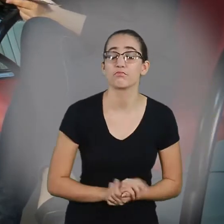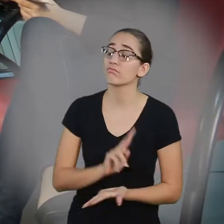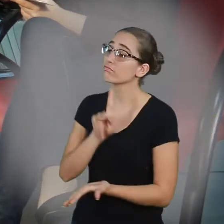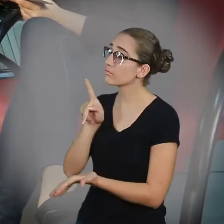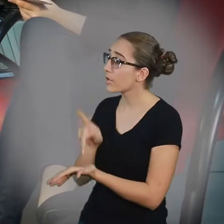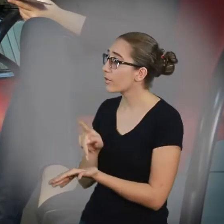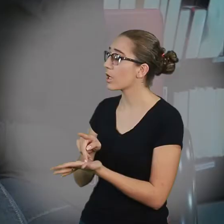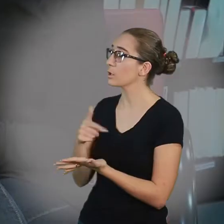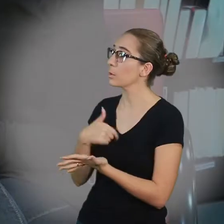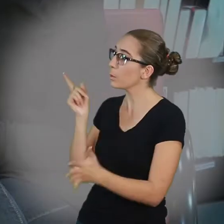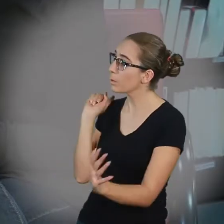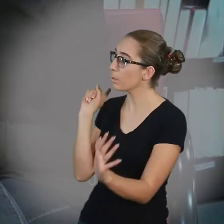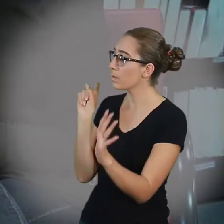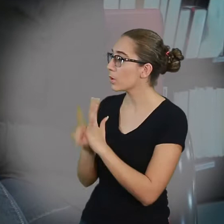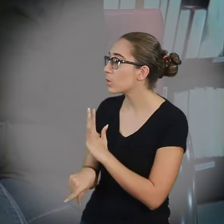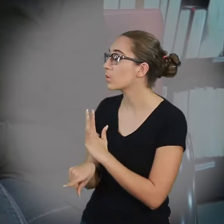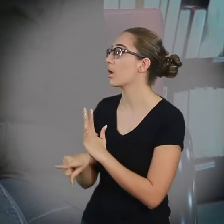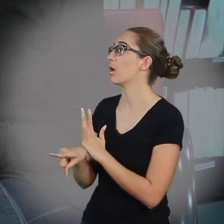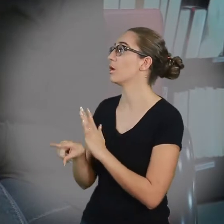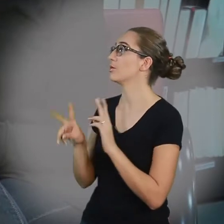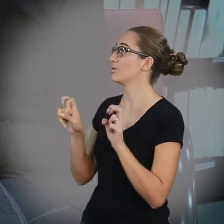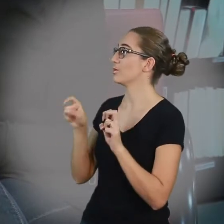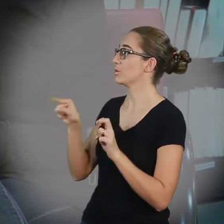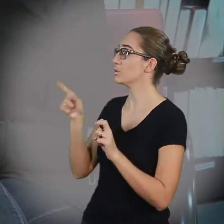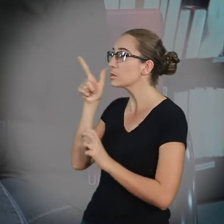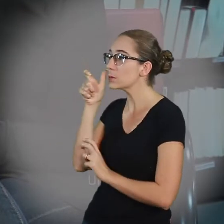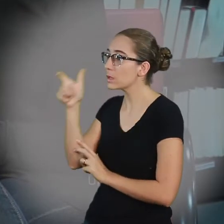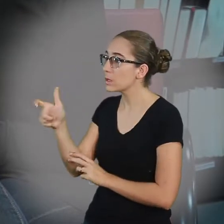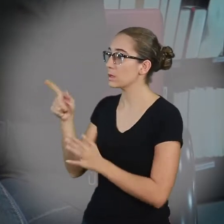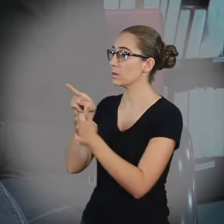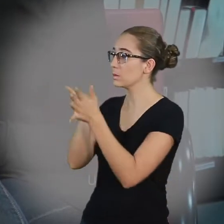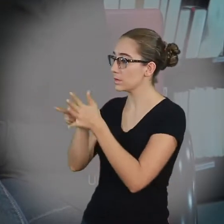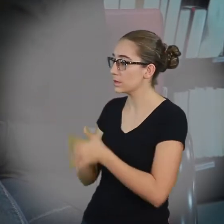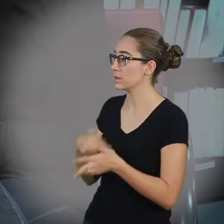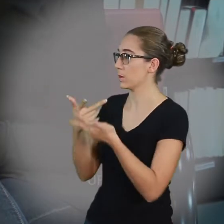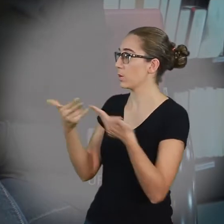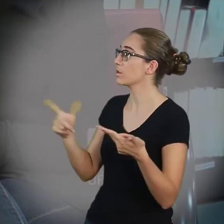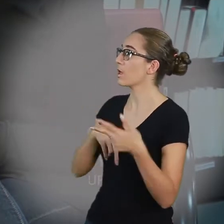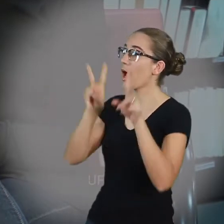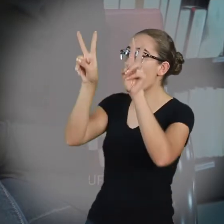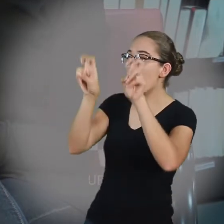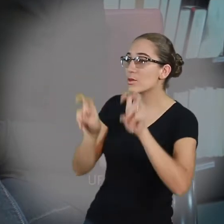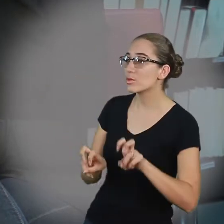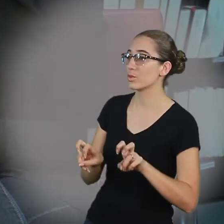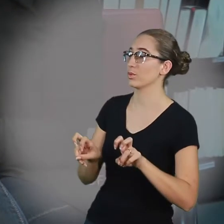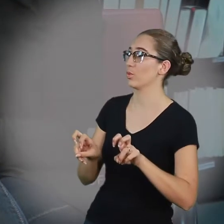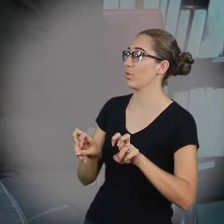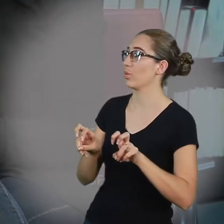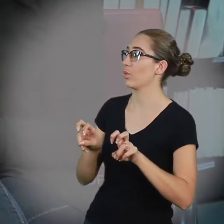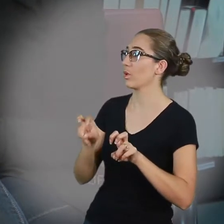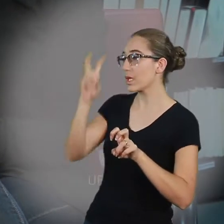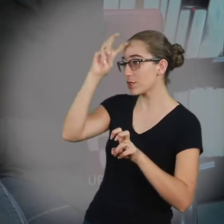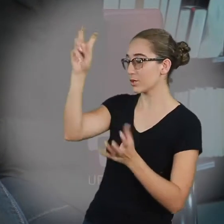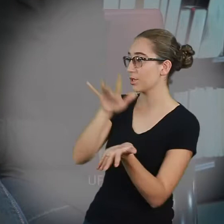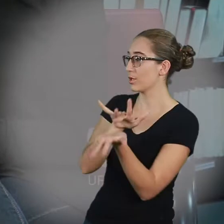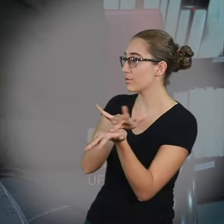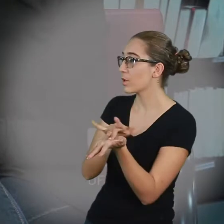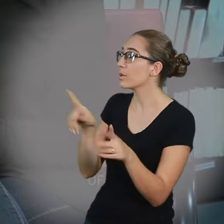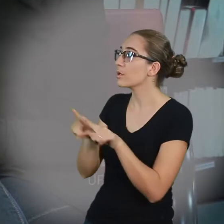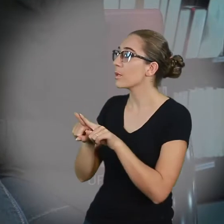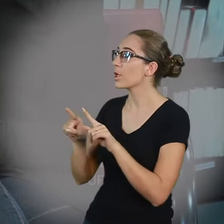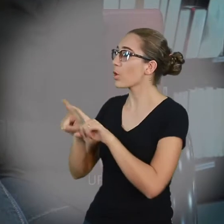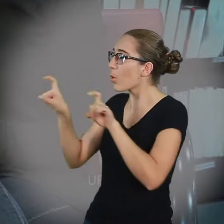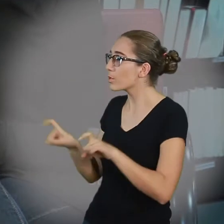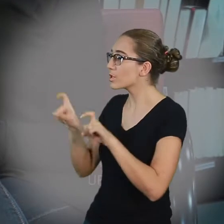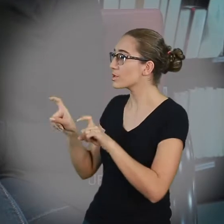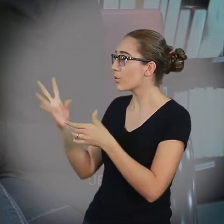sobre isso, professor, que dentro desses seus interesses de pesquisa estão temas como a inteligência artificial e a computação neural.